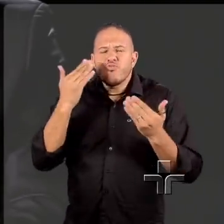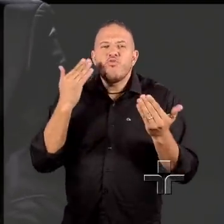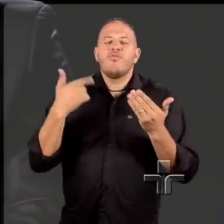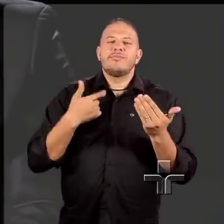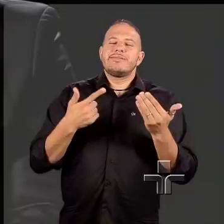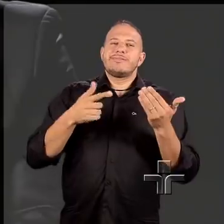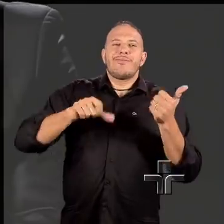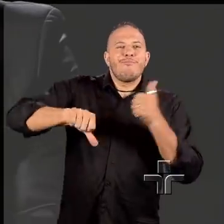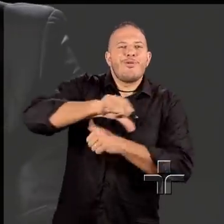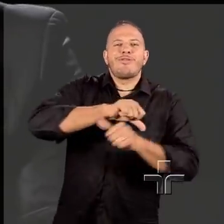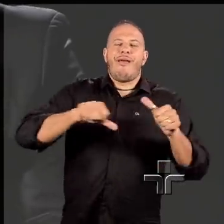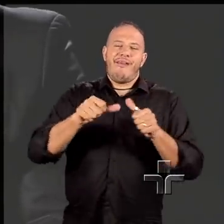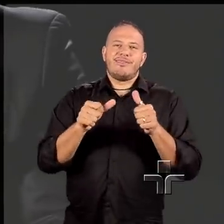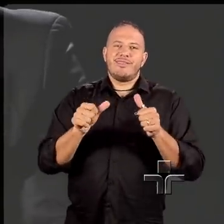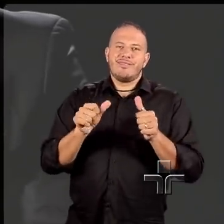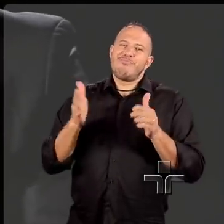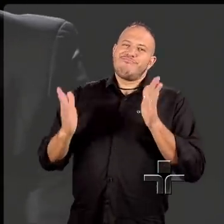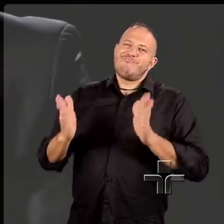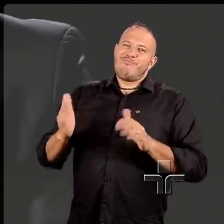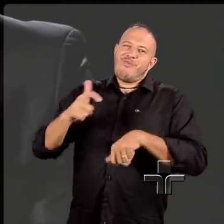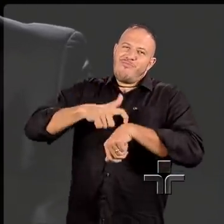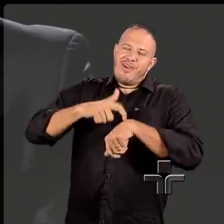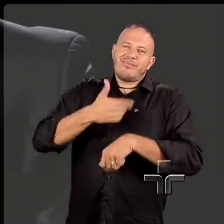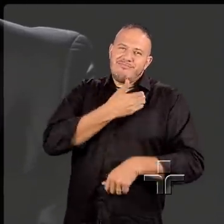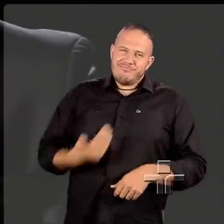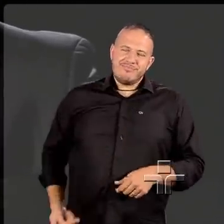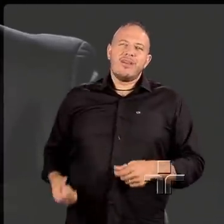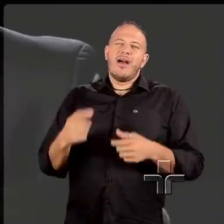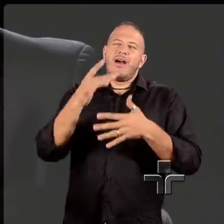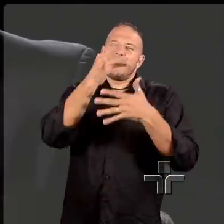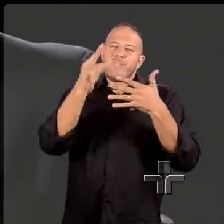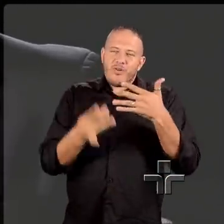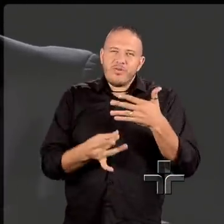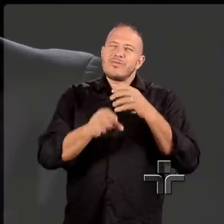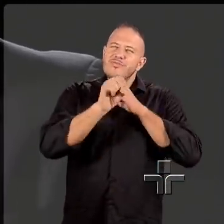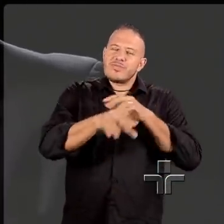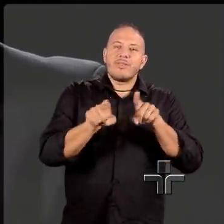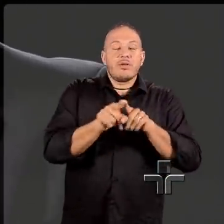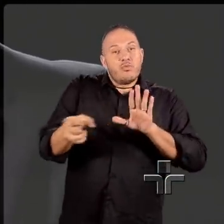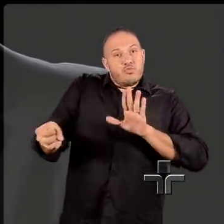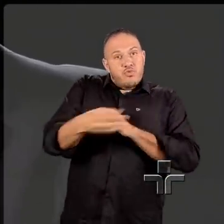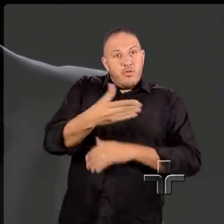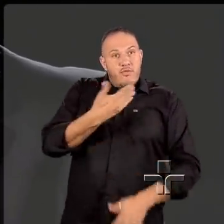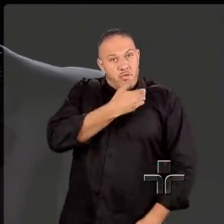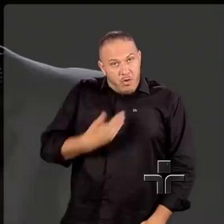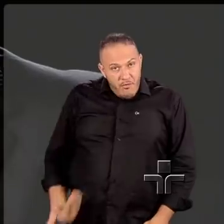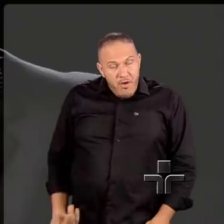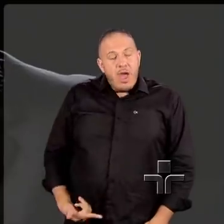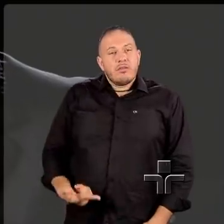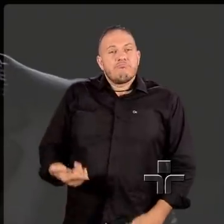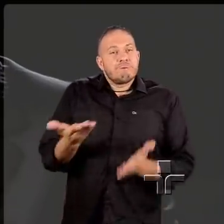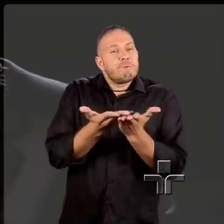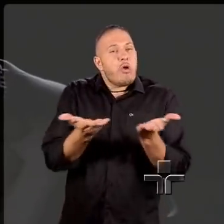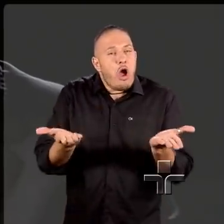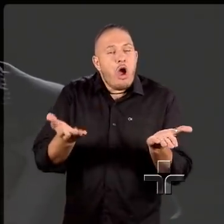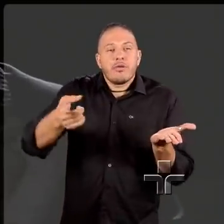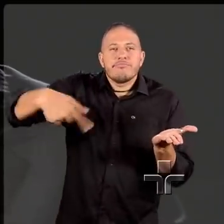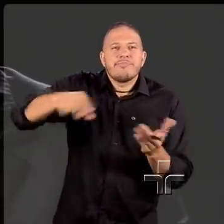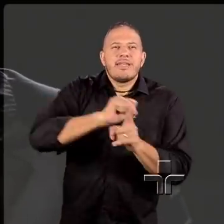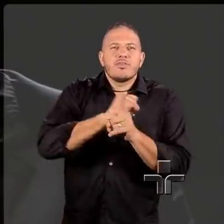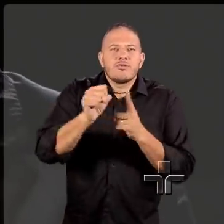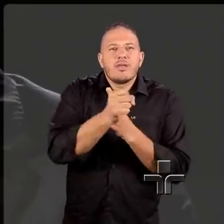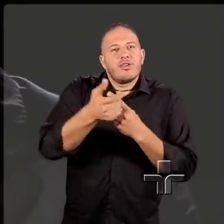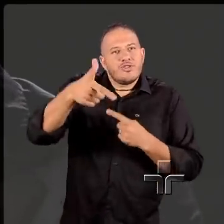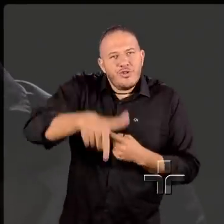orientação governamental sobre alguns aspectos da educação, que o novo governo coloca na mesa e que a sociedade, de novo,